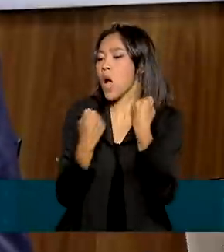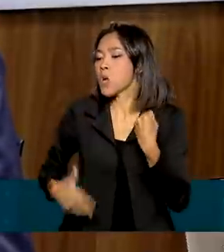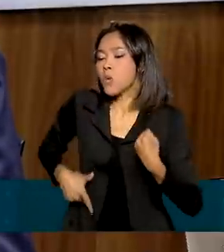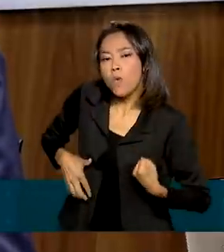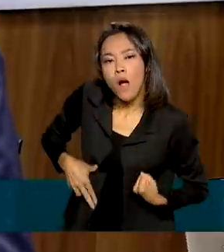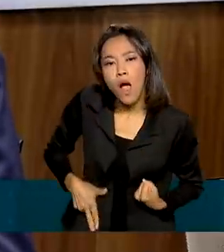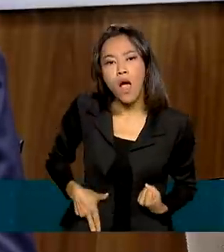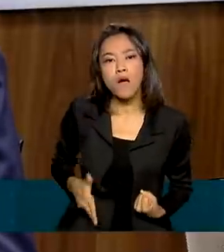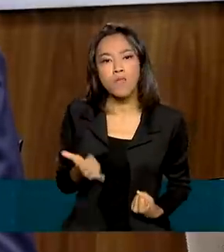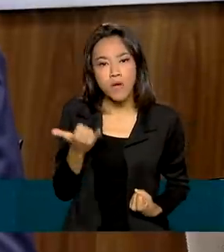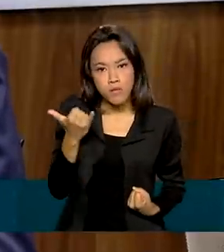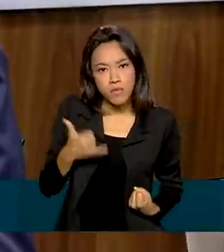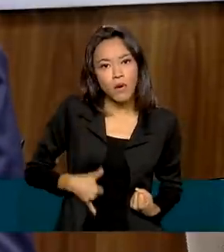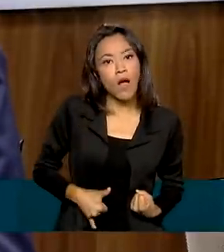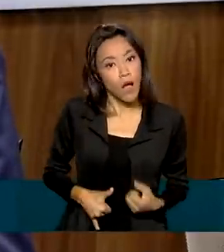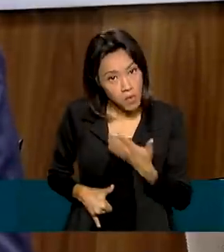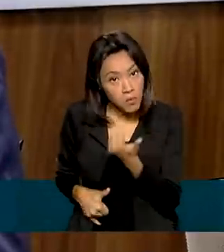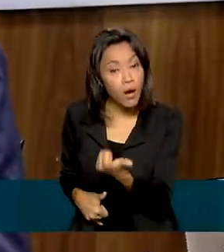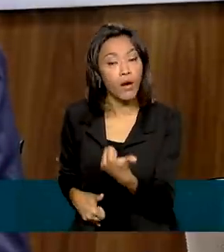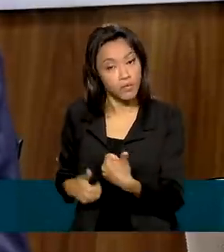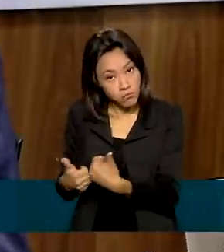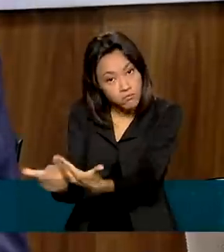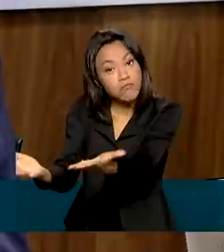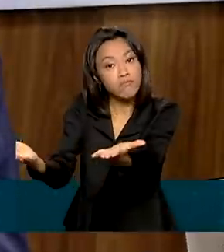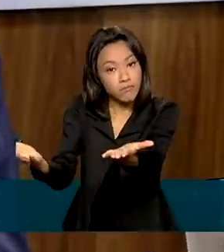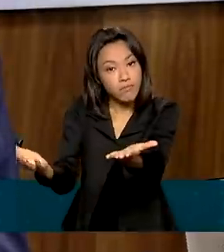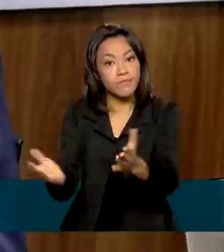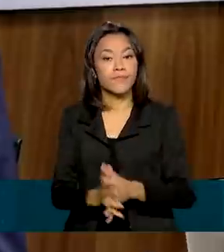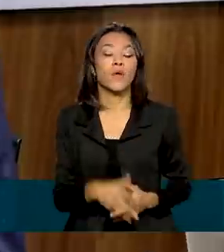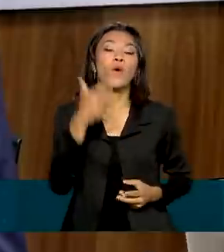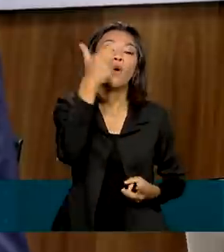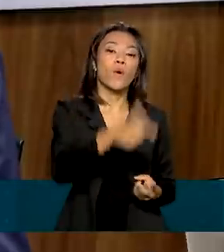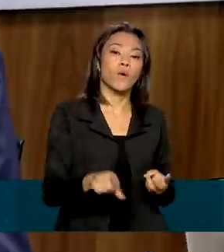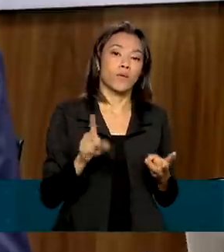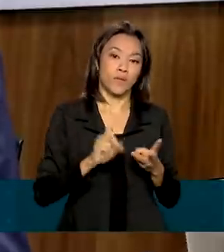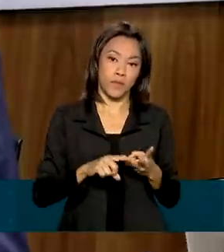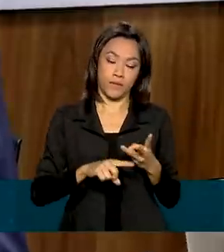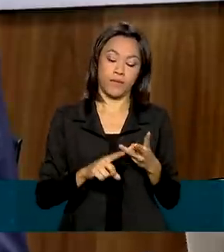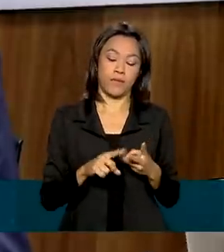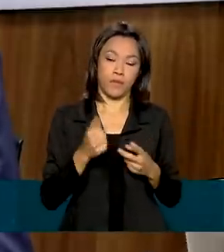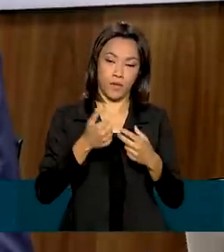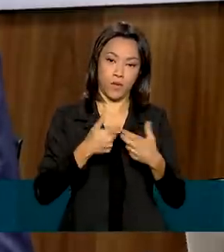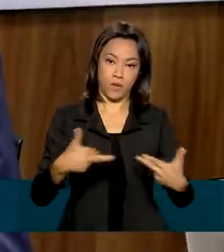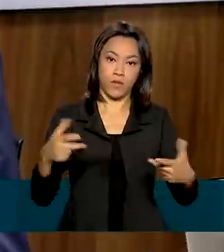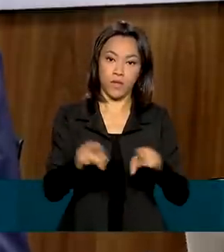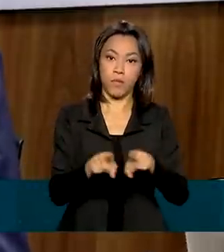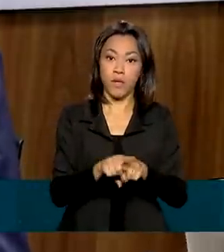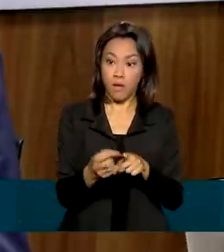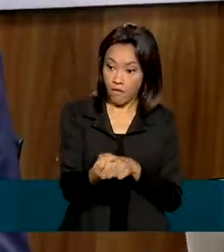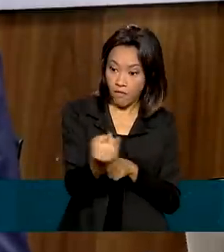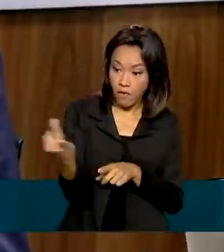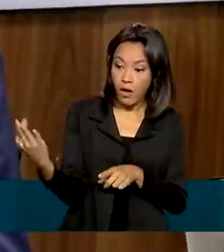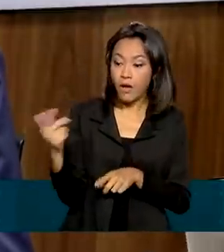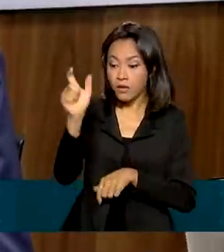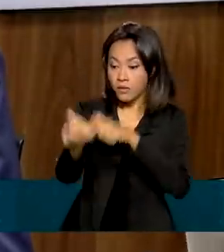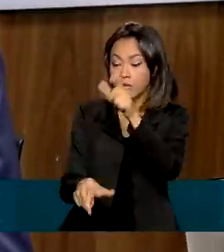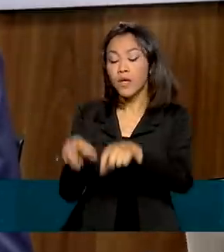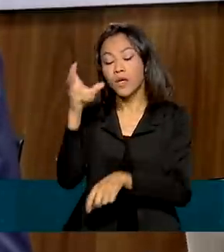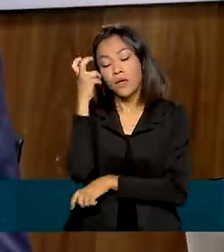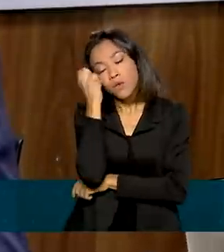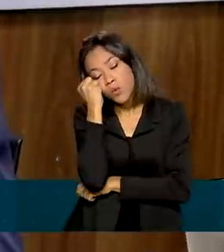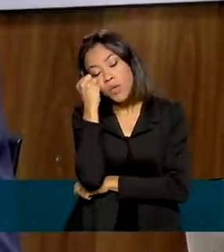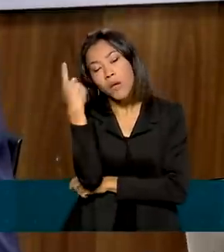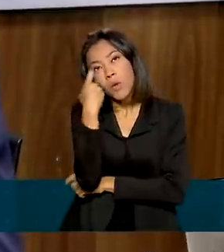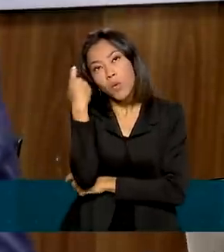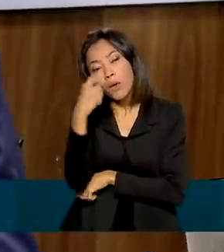toda armada ajuda a inibir uma outra questão também até o assumir muitos fazendo Deus a coisa é domingo